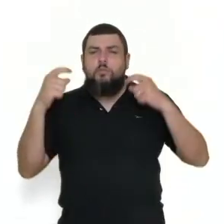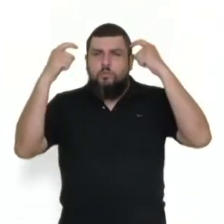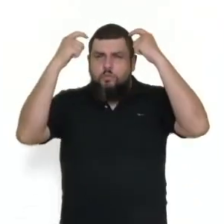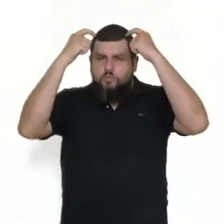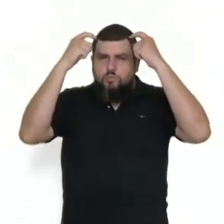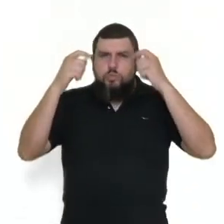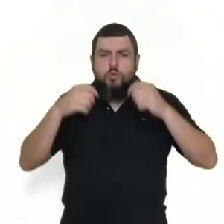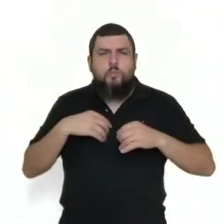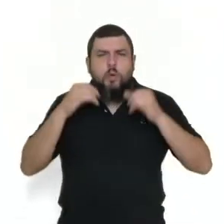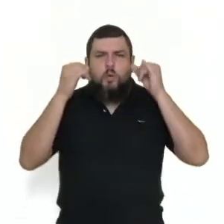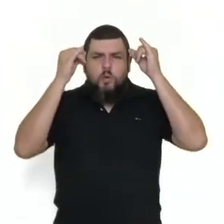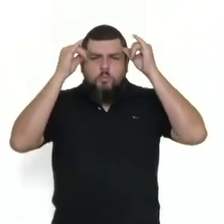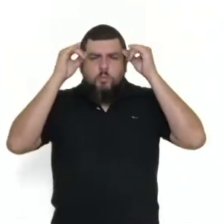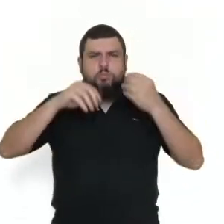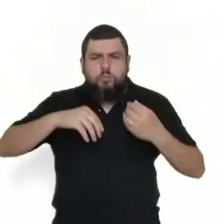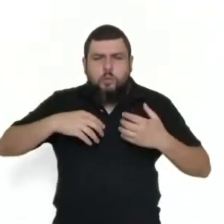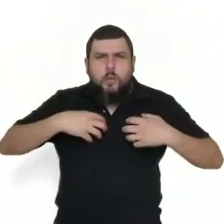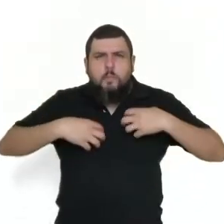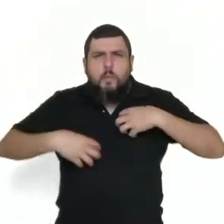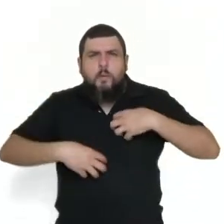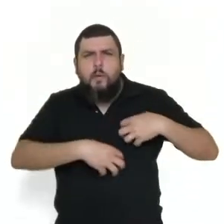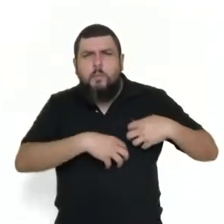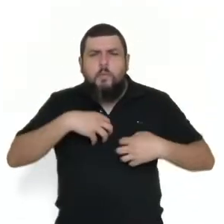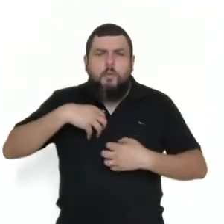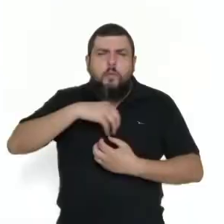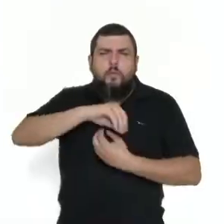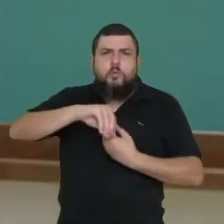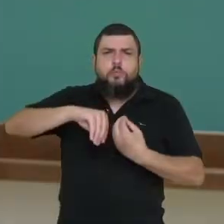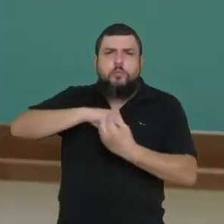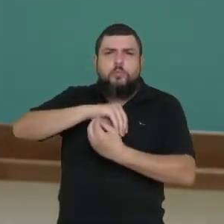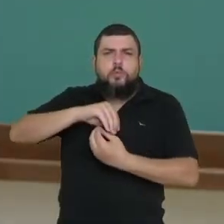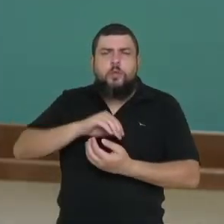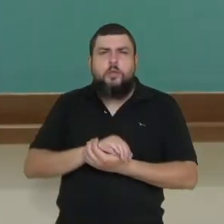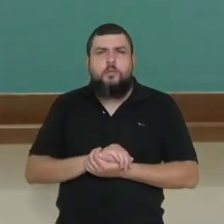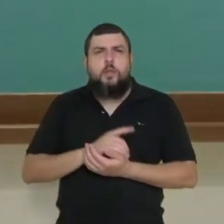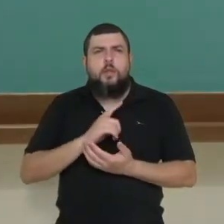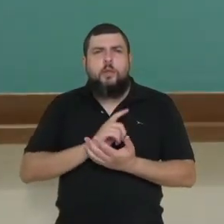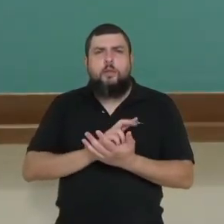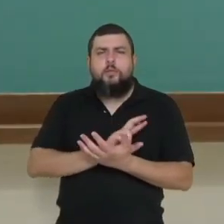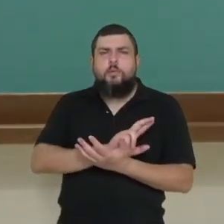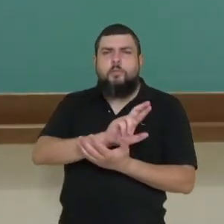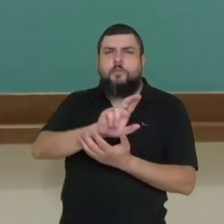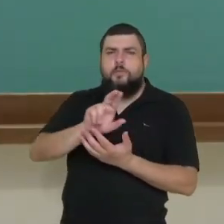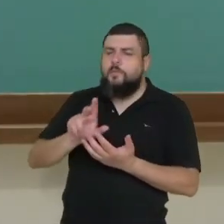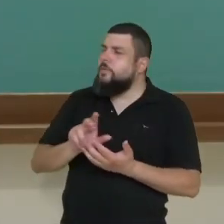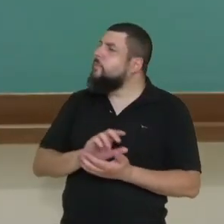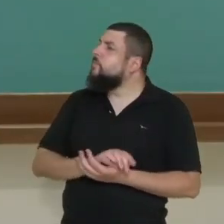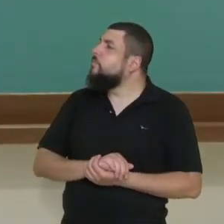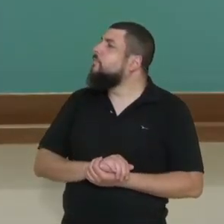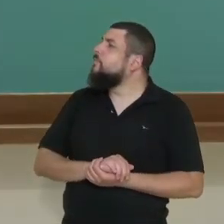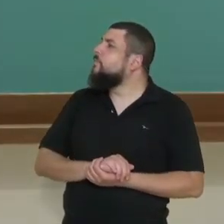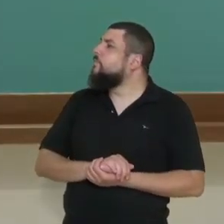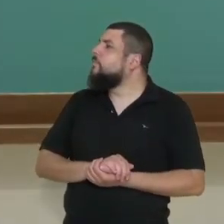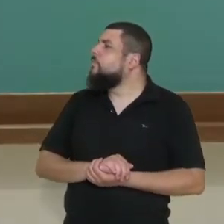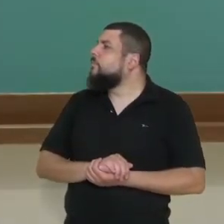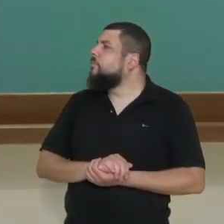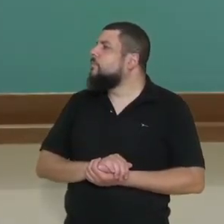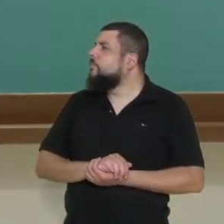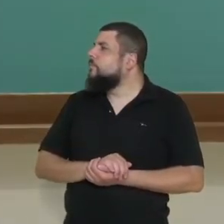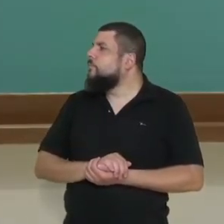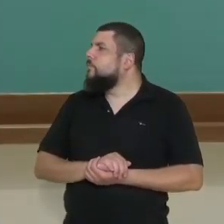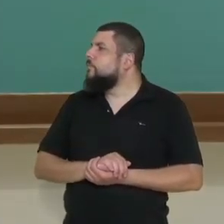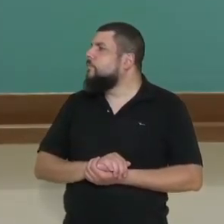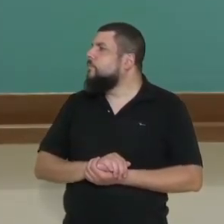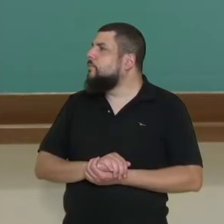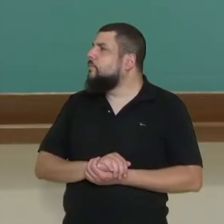almiscarados, lobos, raposas, lemingues, são espécies assim residentes desses locais. Também temos